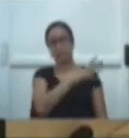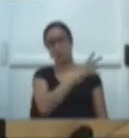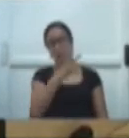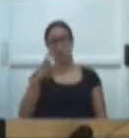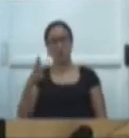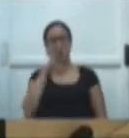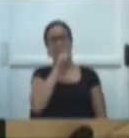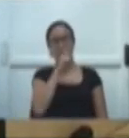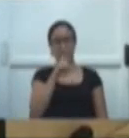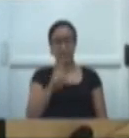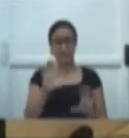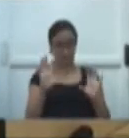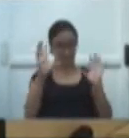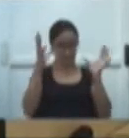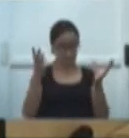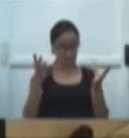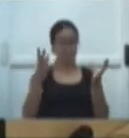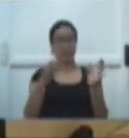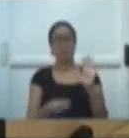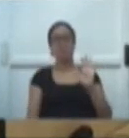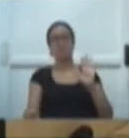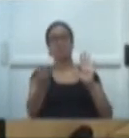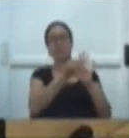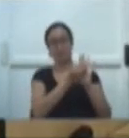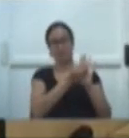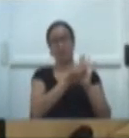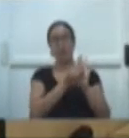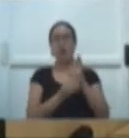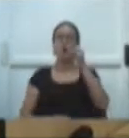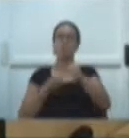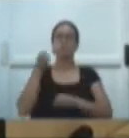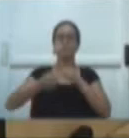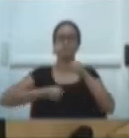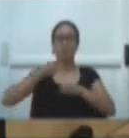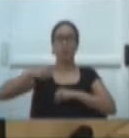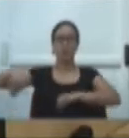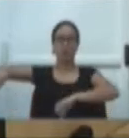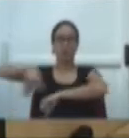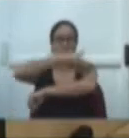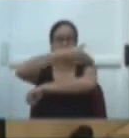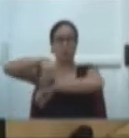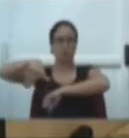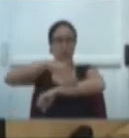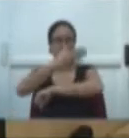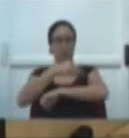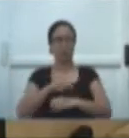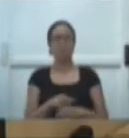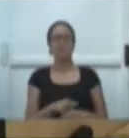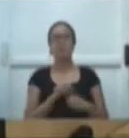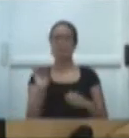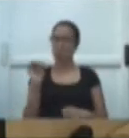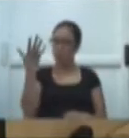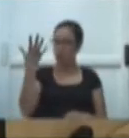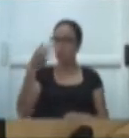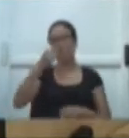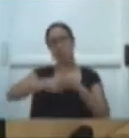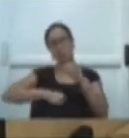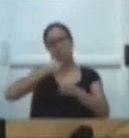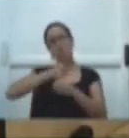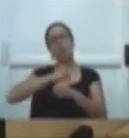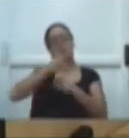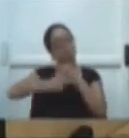Limeira o Campeonato Municipal de Corrida de Rua, a ser realizado anualmente e dá outras providências.